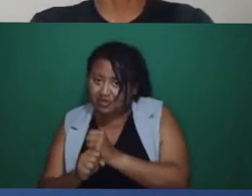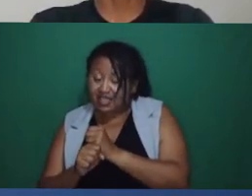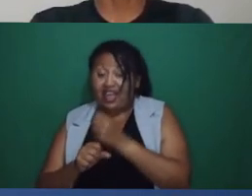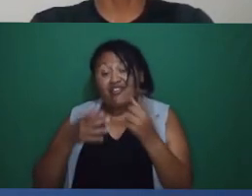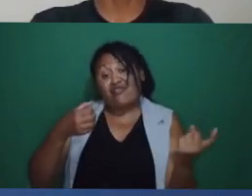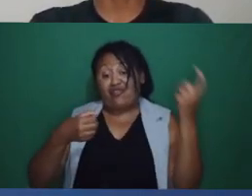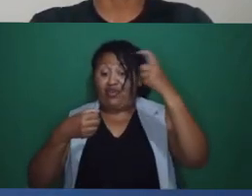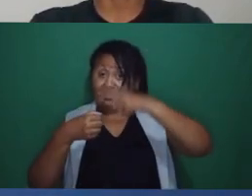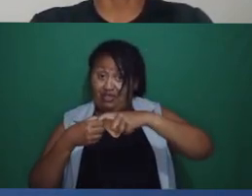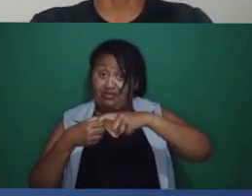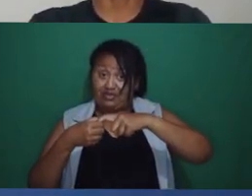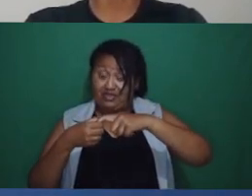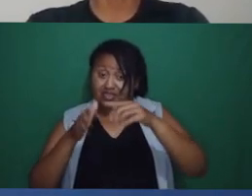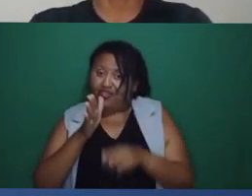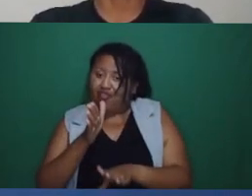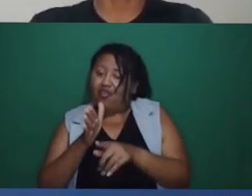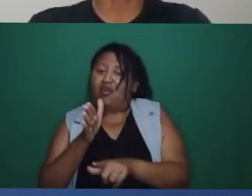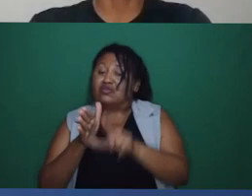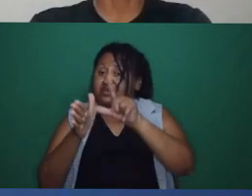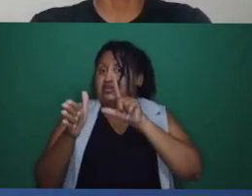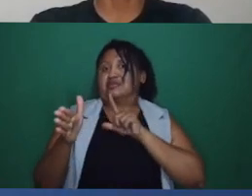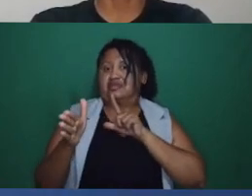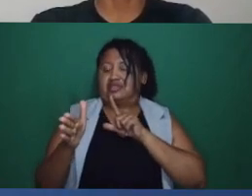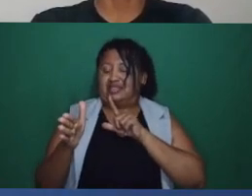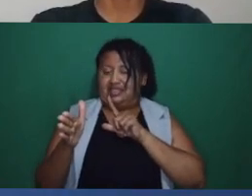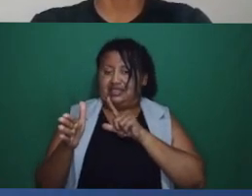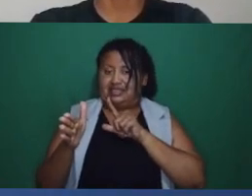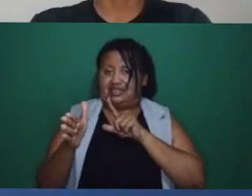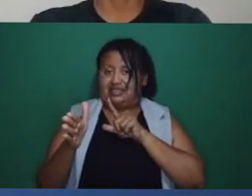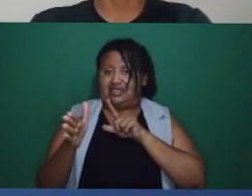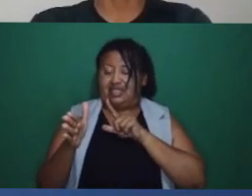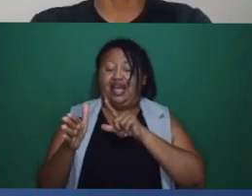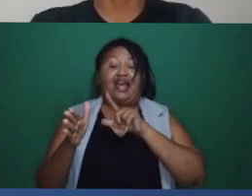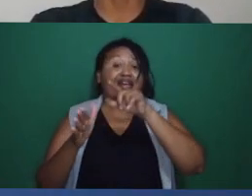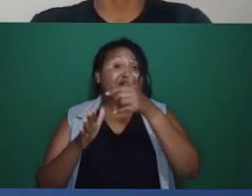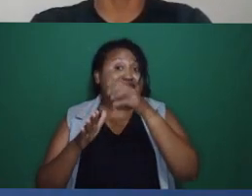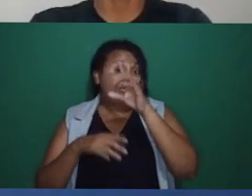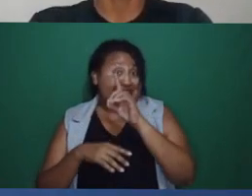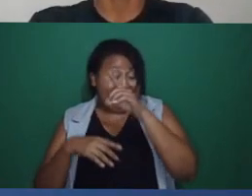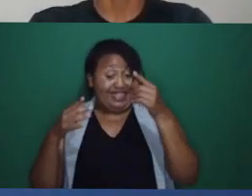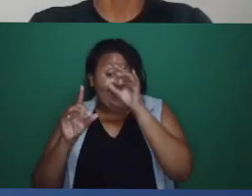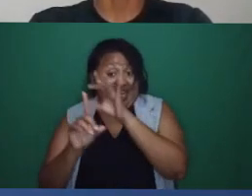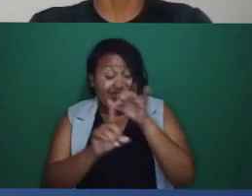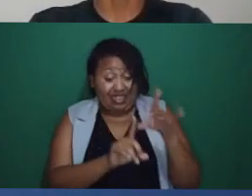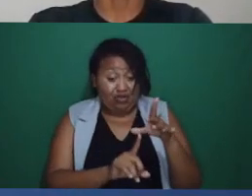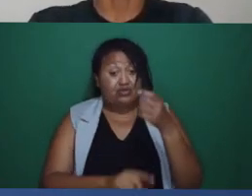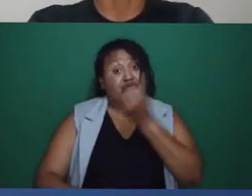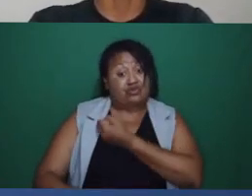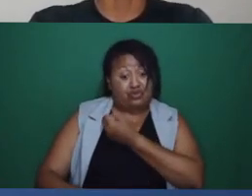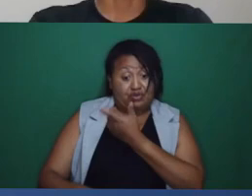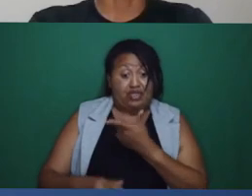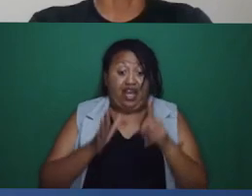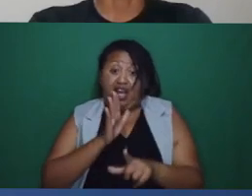voltarmos uma casa quando eu falo voltar uma casa é voltar uma casa decimal em cada um desses números Então eu tenho ali